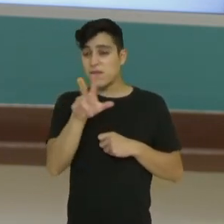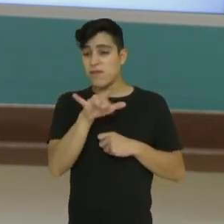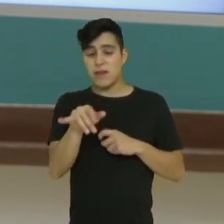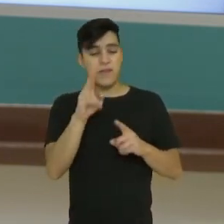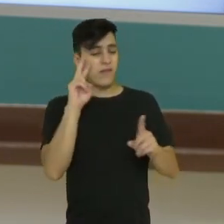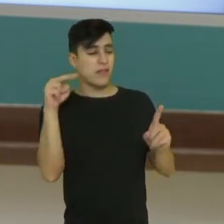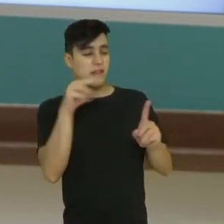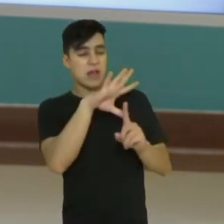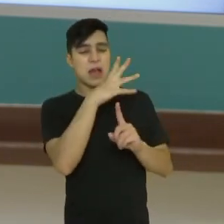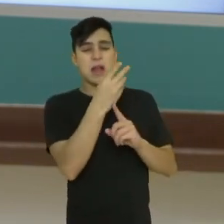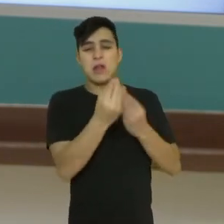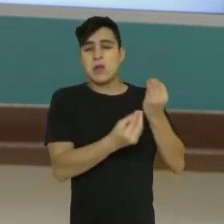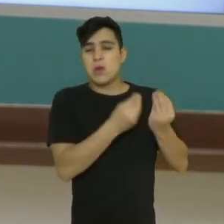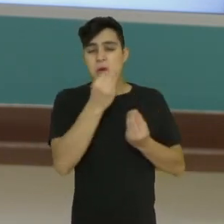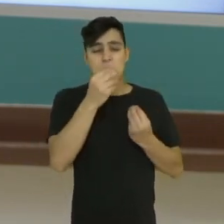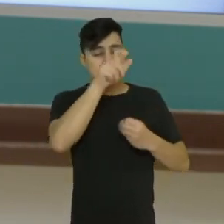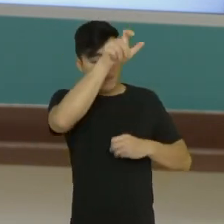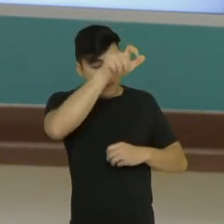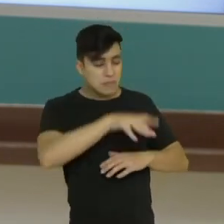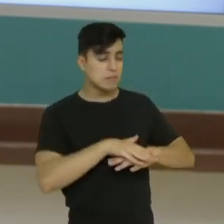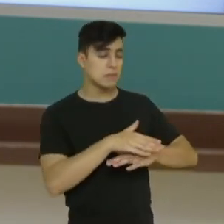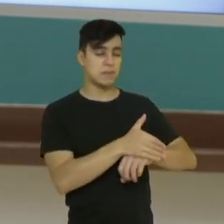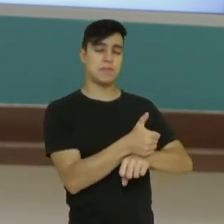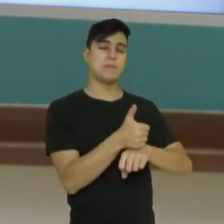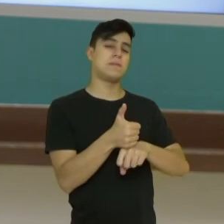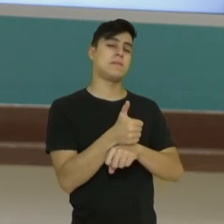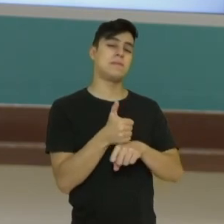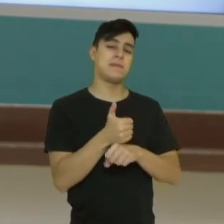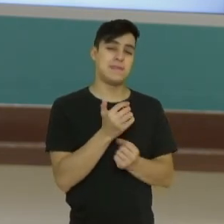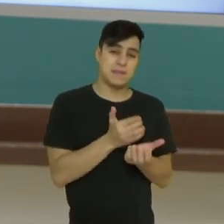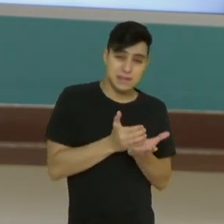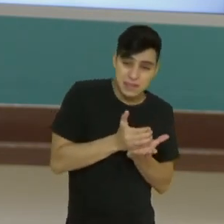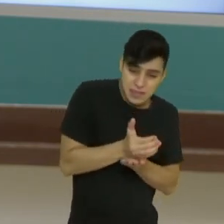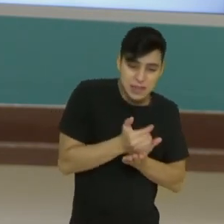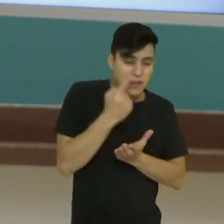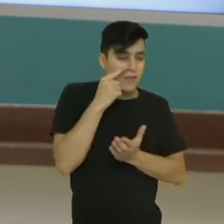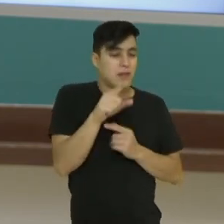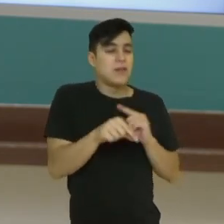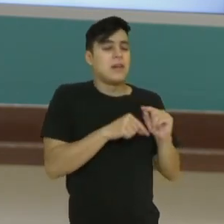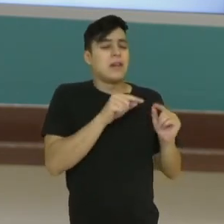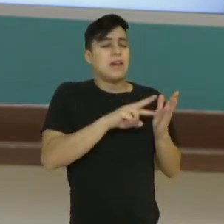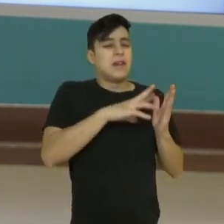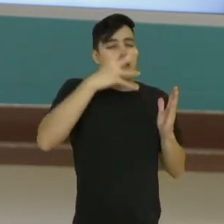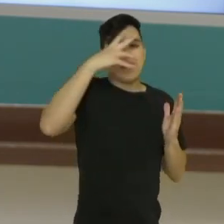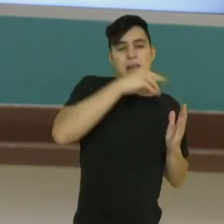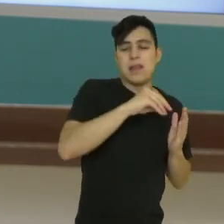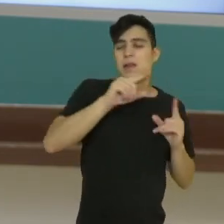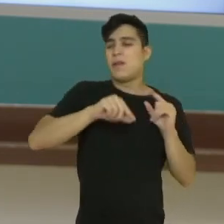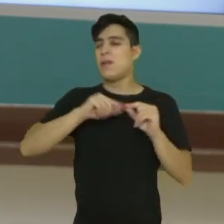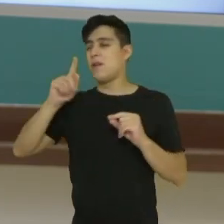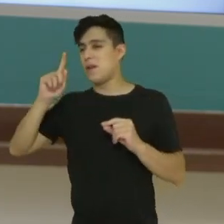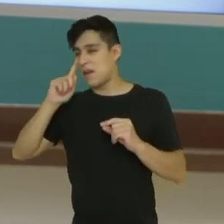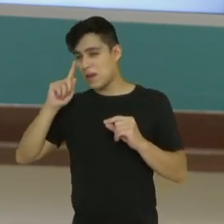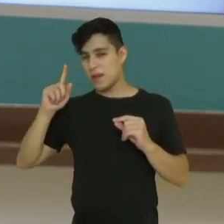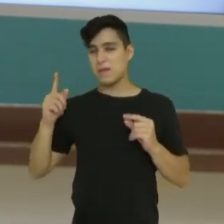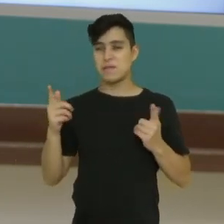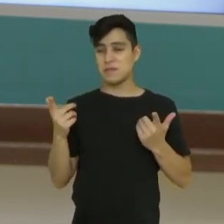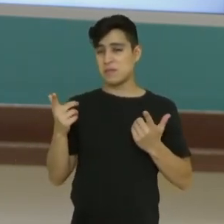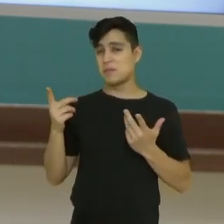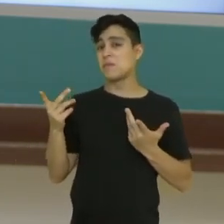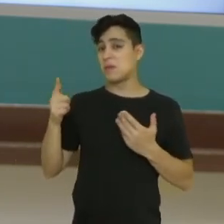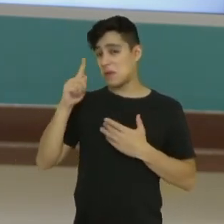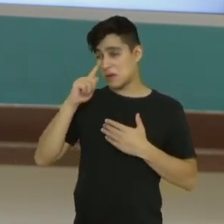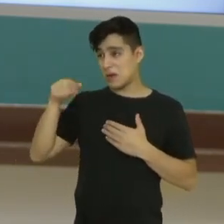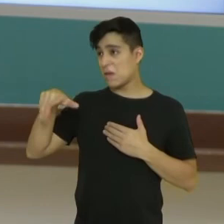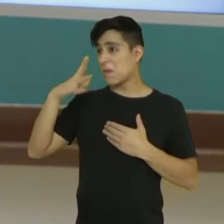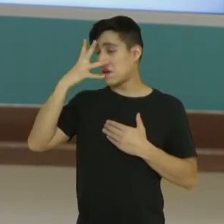artista já como artista. Por quê? Eles vão começar a ver a questão do belo. A questão do grego já tem uma arte idealizada, eles vão fazer o